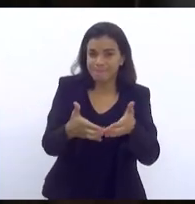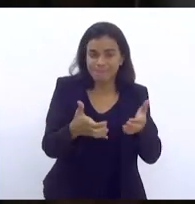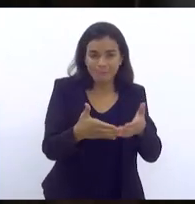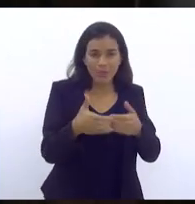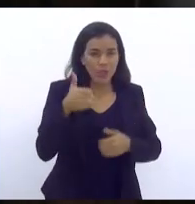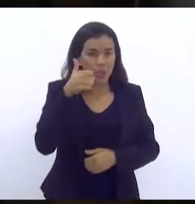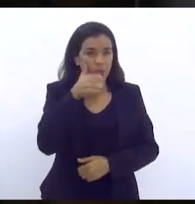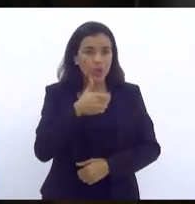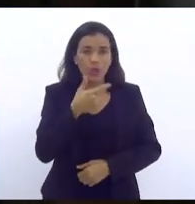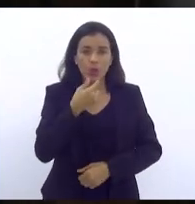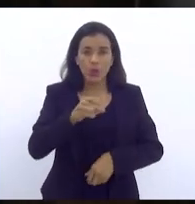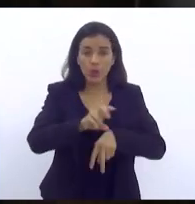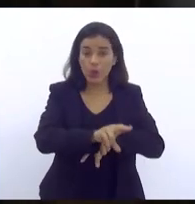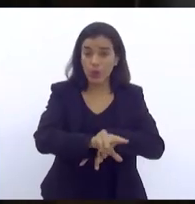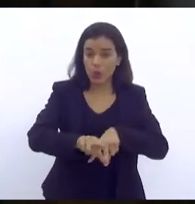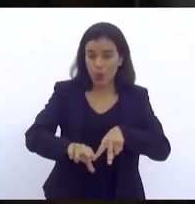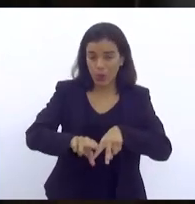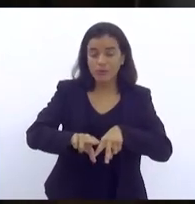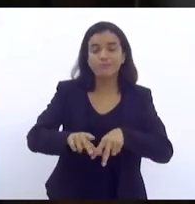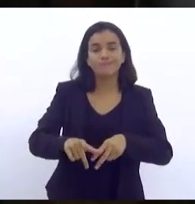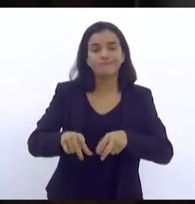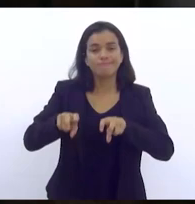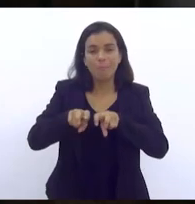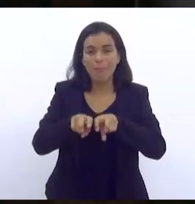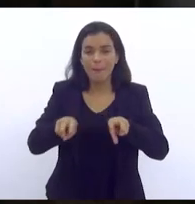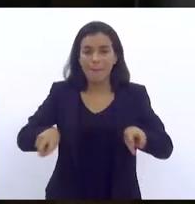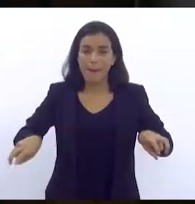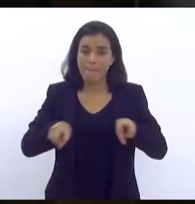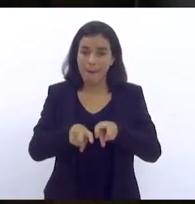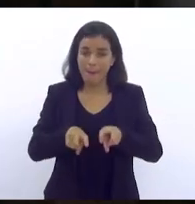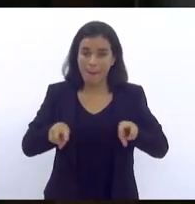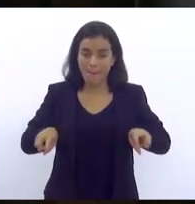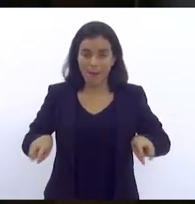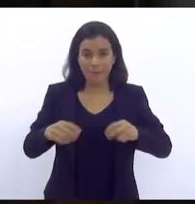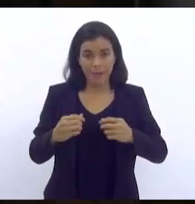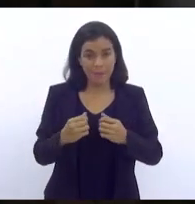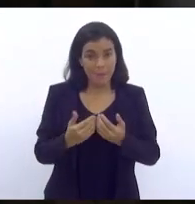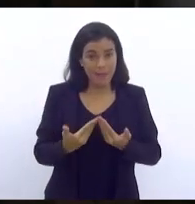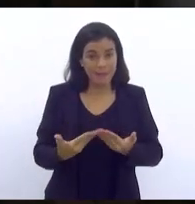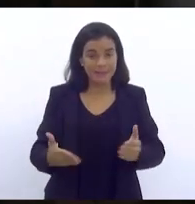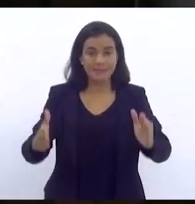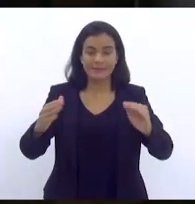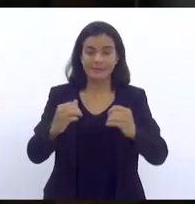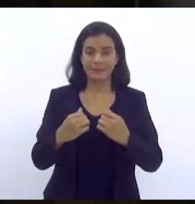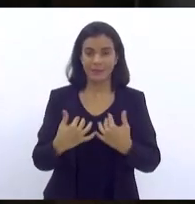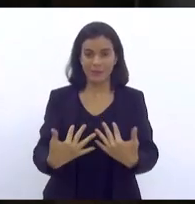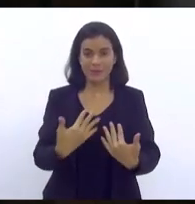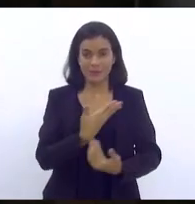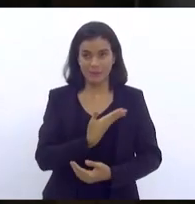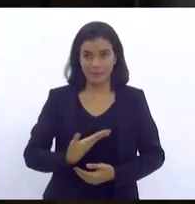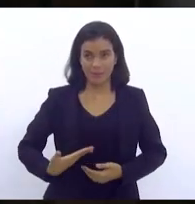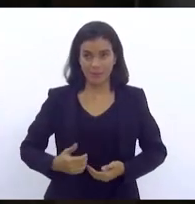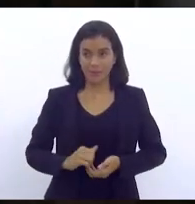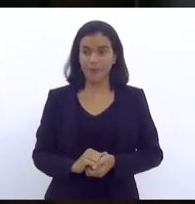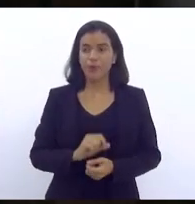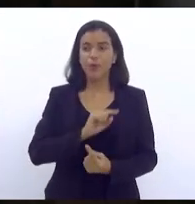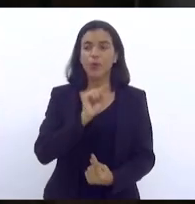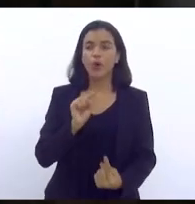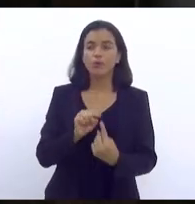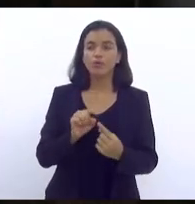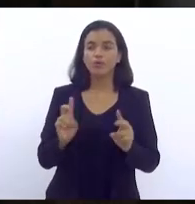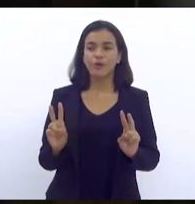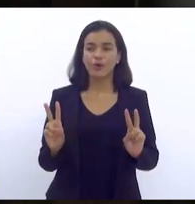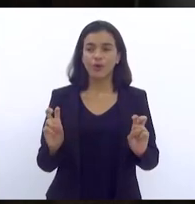por favor retomem seus assentos para que a gente possa iniciar essa audiência pública que tem como tema